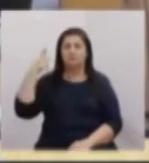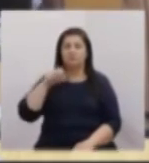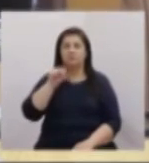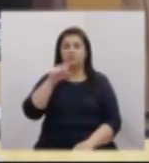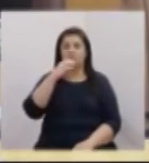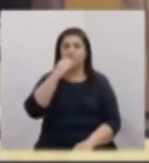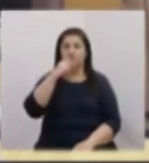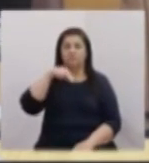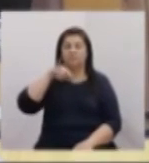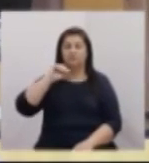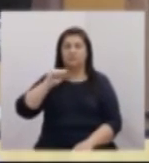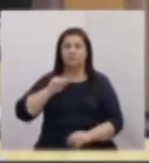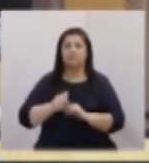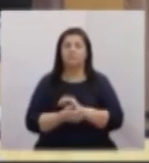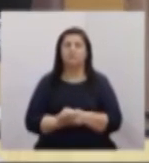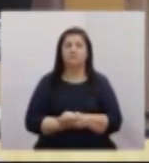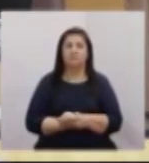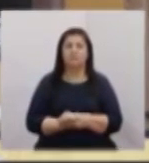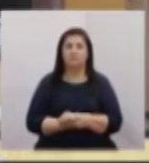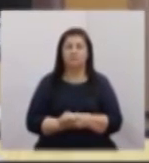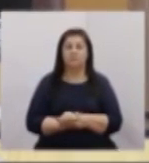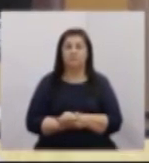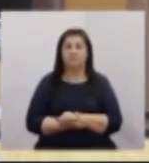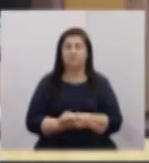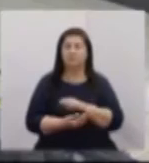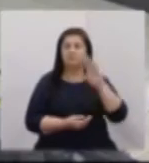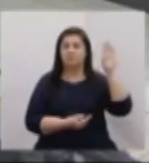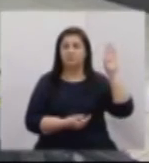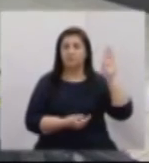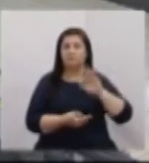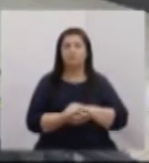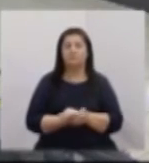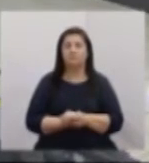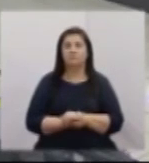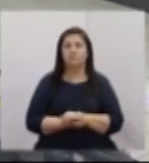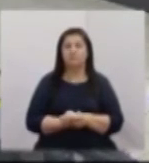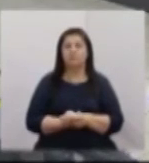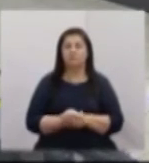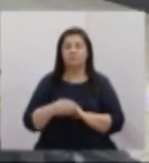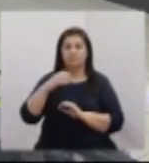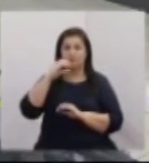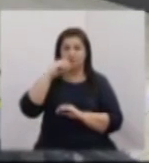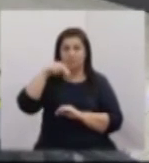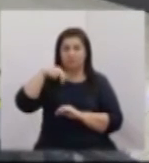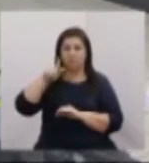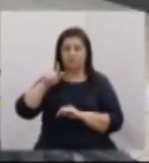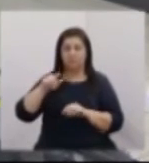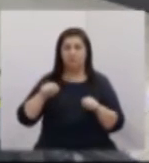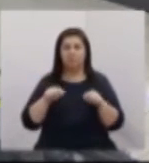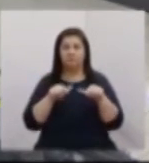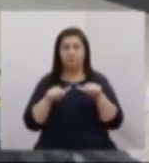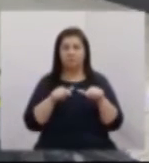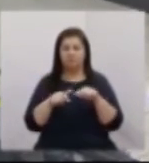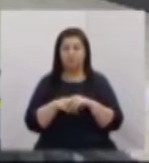da Amizade. Está em votação, senhor presidente. Senhores, também fazendo observação, as ONGs realizam um trabalho hoje em Jacareí